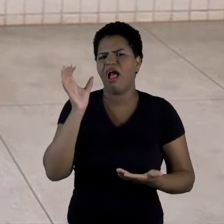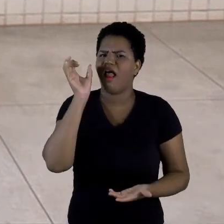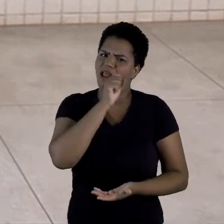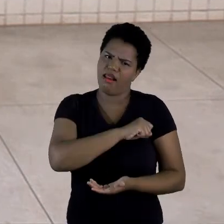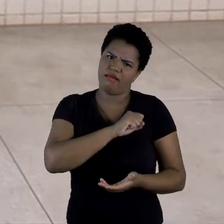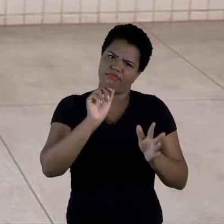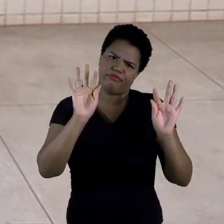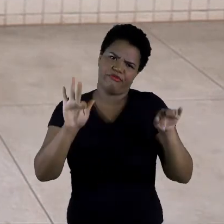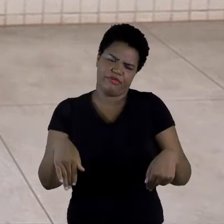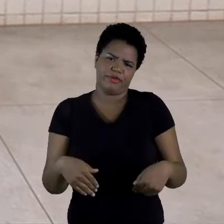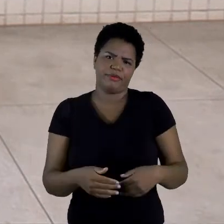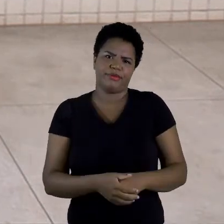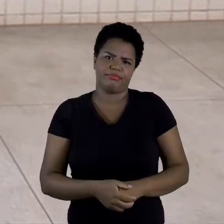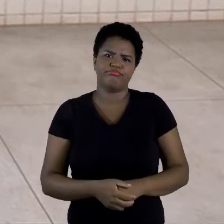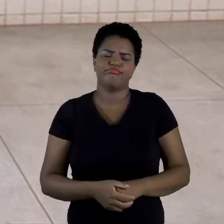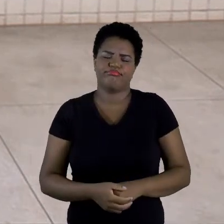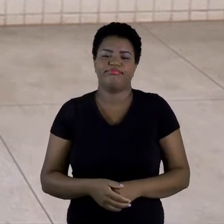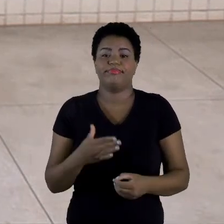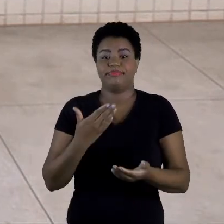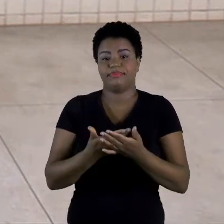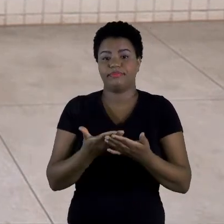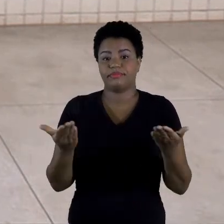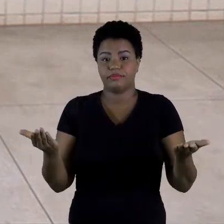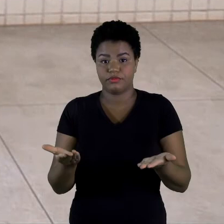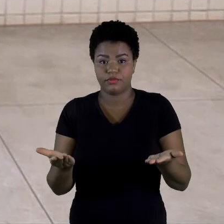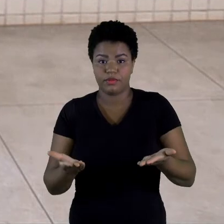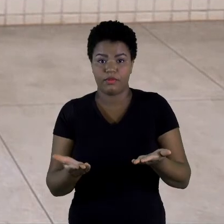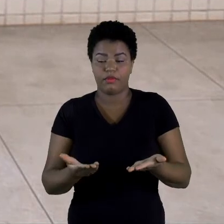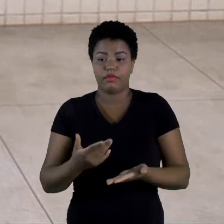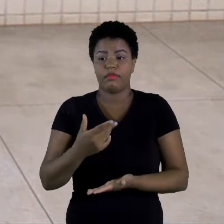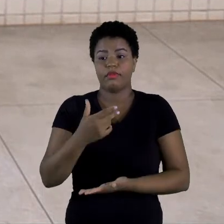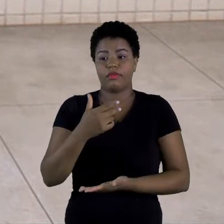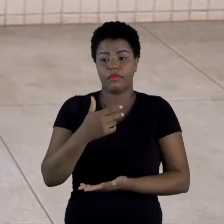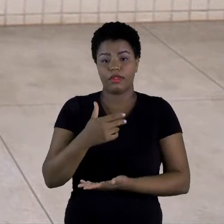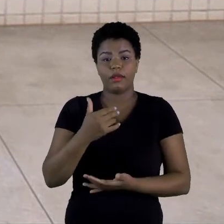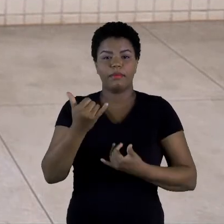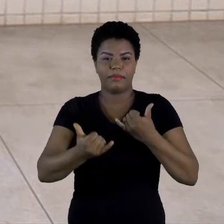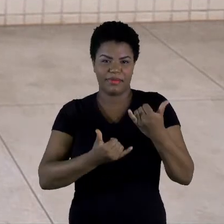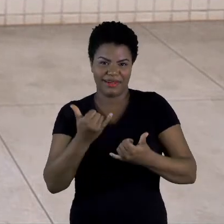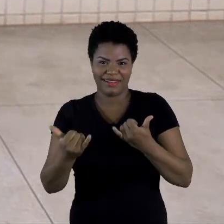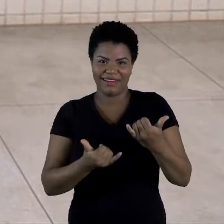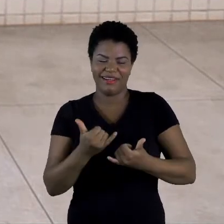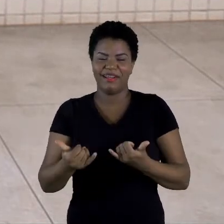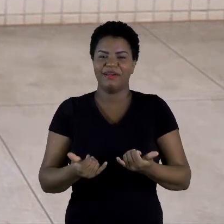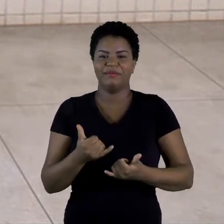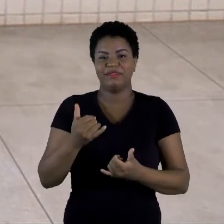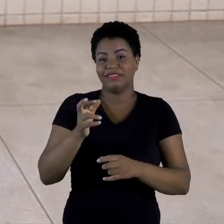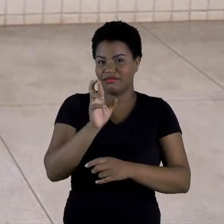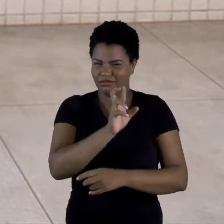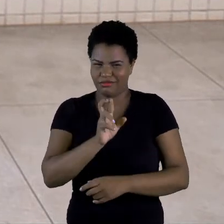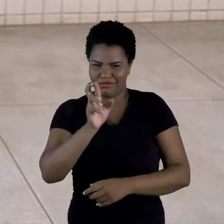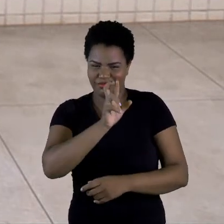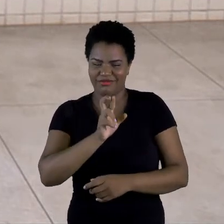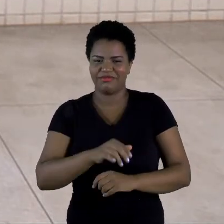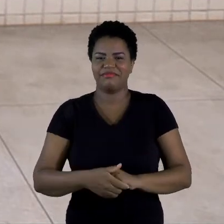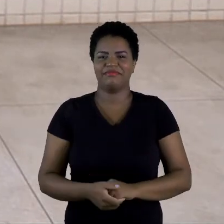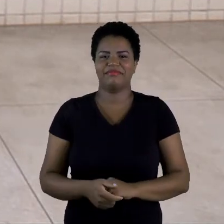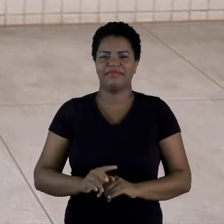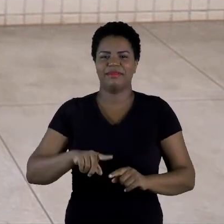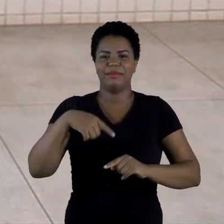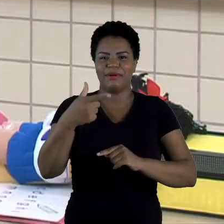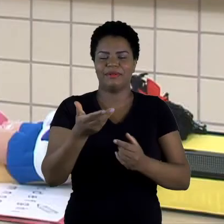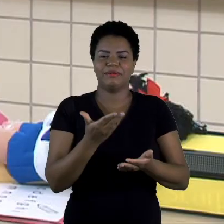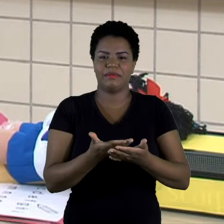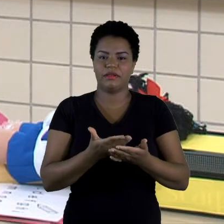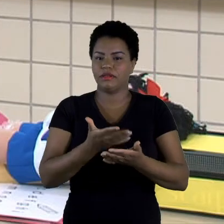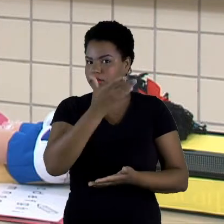fim. Então, nós estudamos na aula de hoje o uso do T&D e brincamos de detetive. Até a próxima aula. Não esqueça